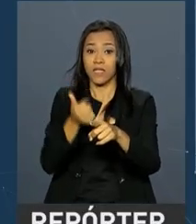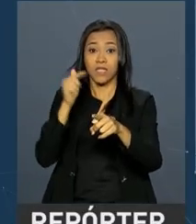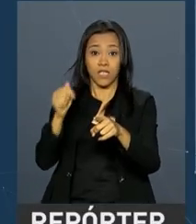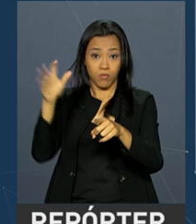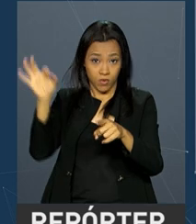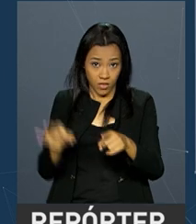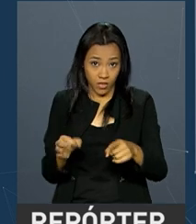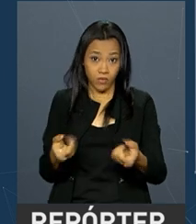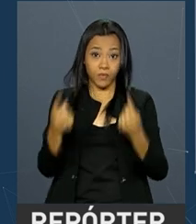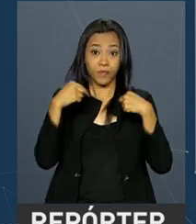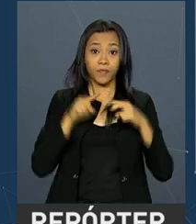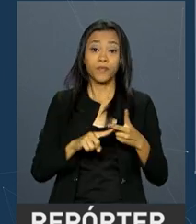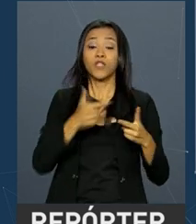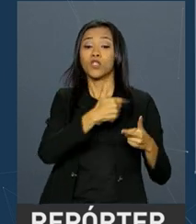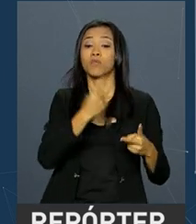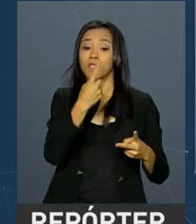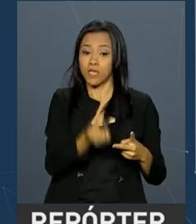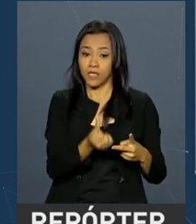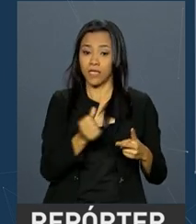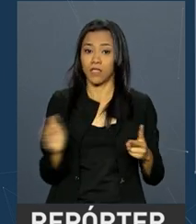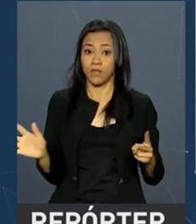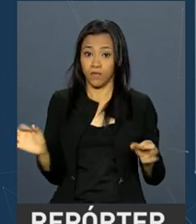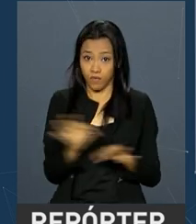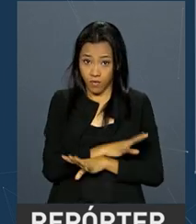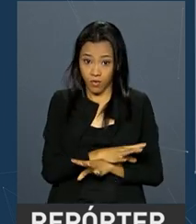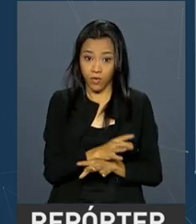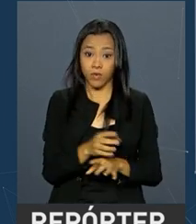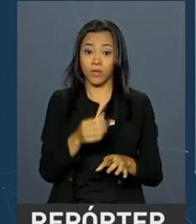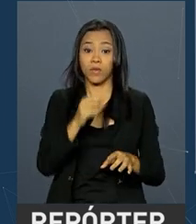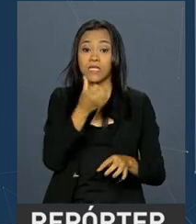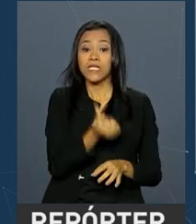10,67%, em 2016 ela encerrou o ano em